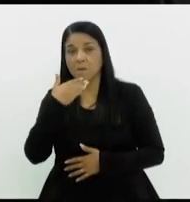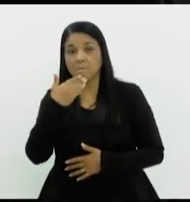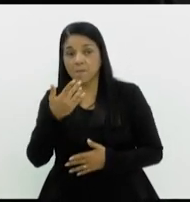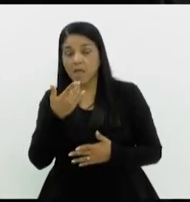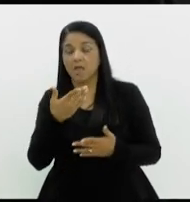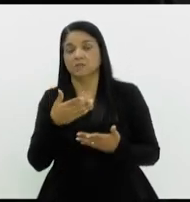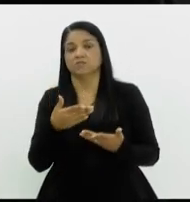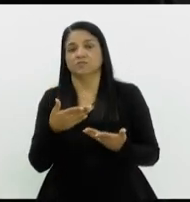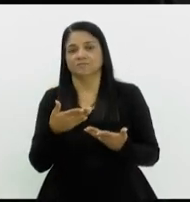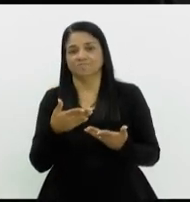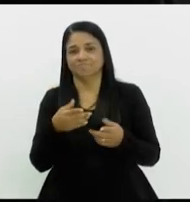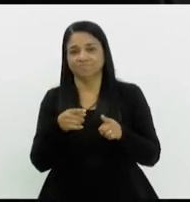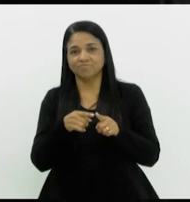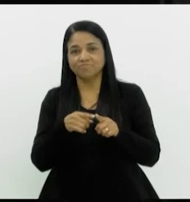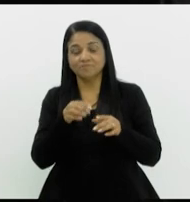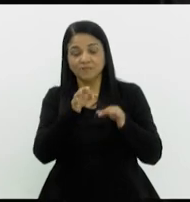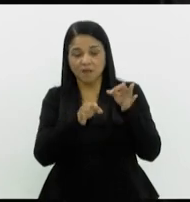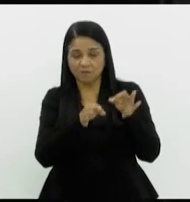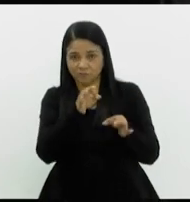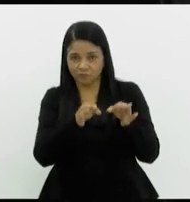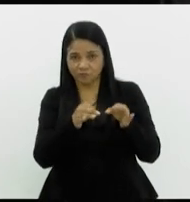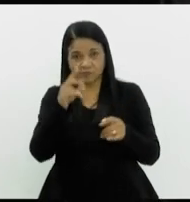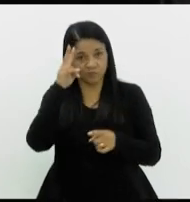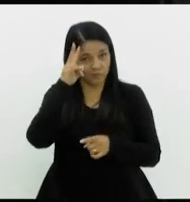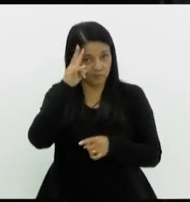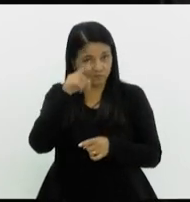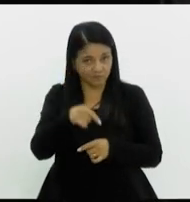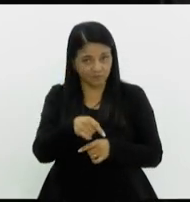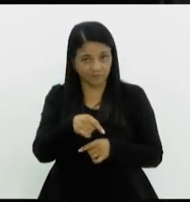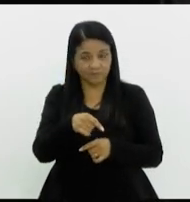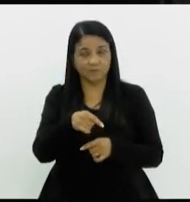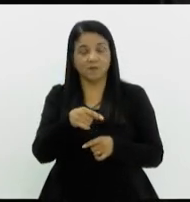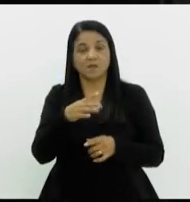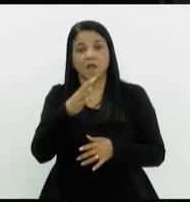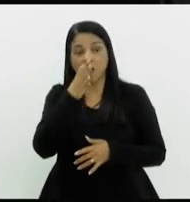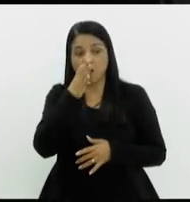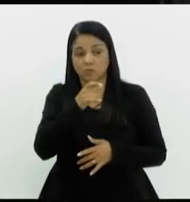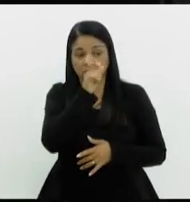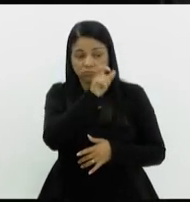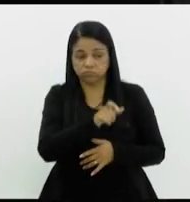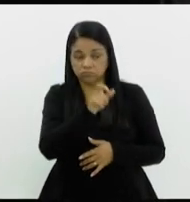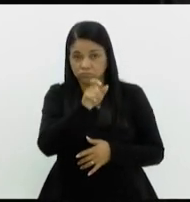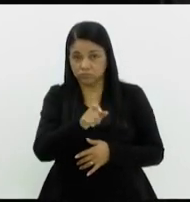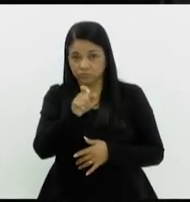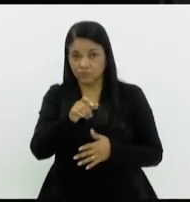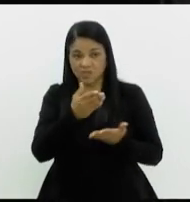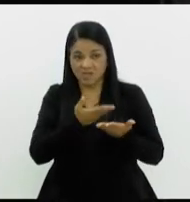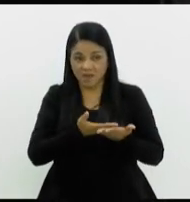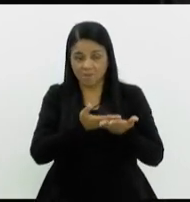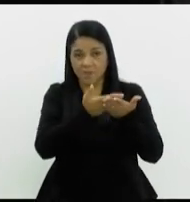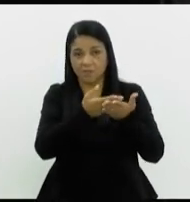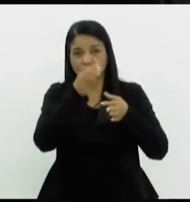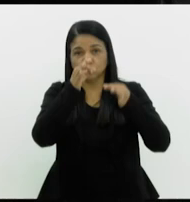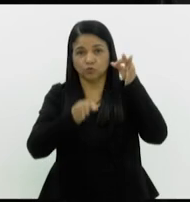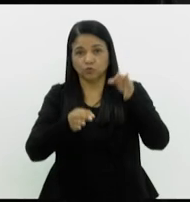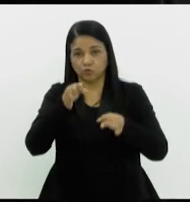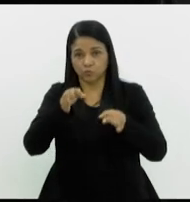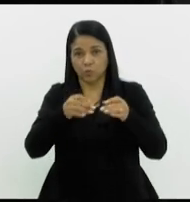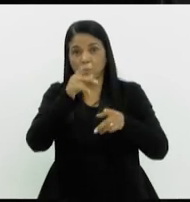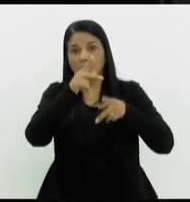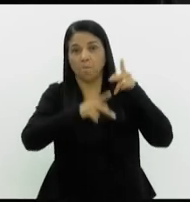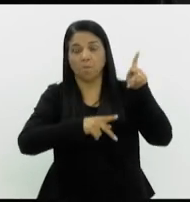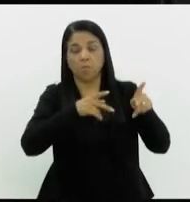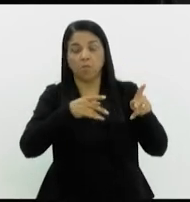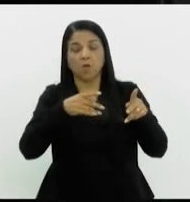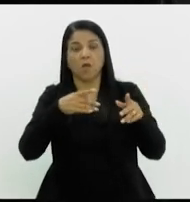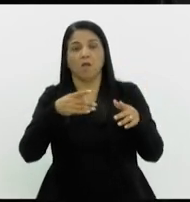que acontecerá na segunda-feira, a justiça pronuncie os acusados e que sejam encaminhados para júri popular